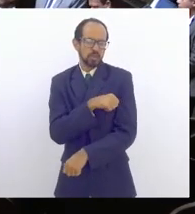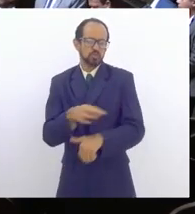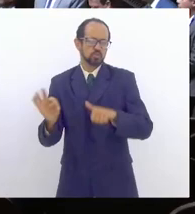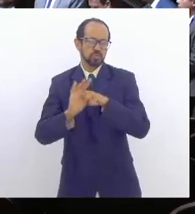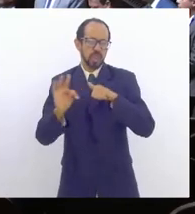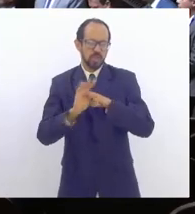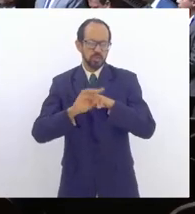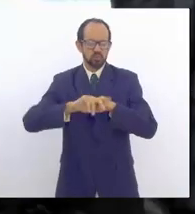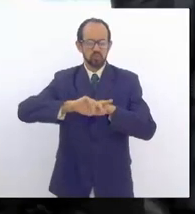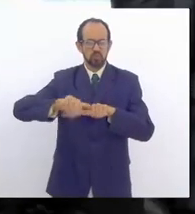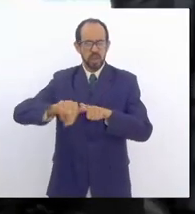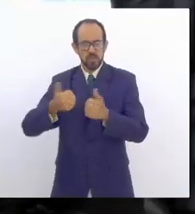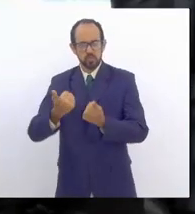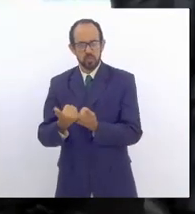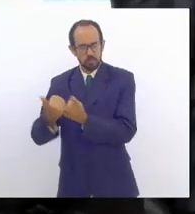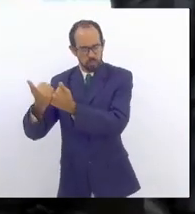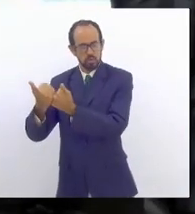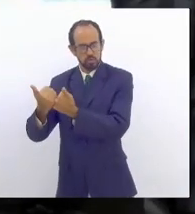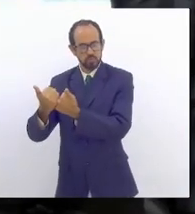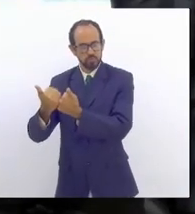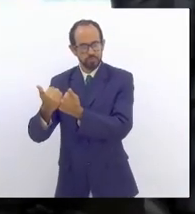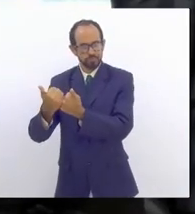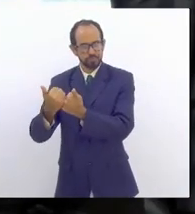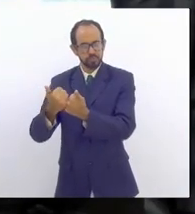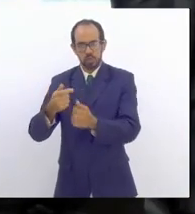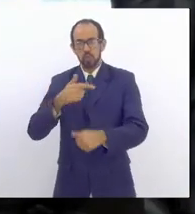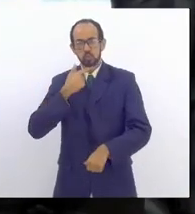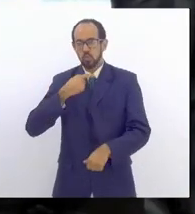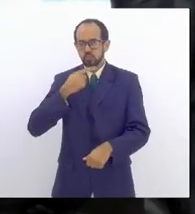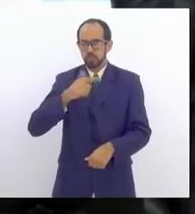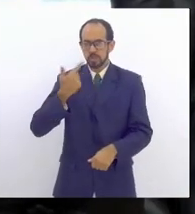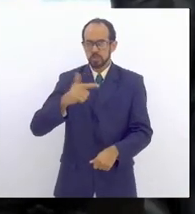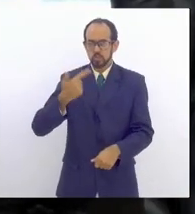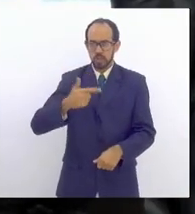o apoio. Não tenho dúvida.